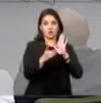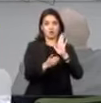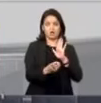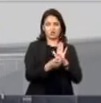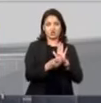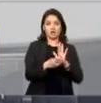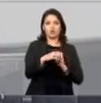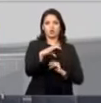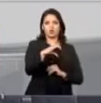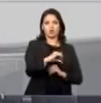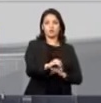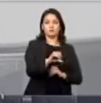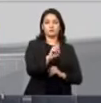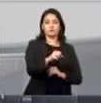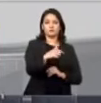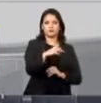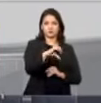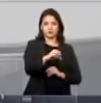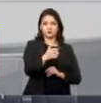9.891, de 27 de junho de